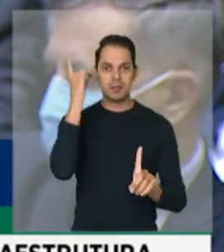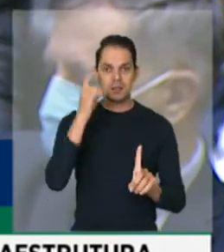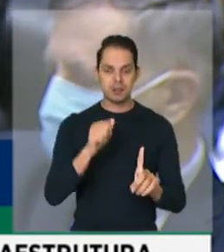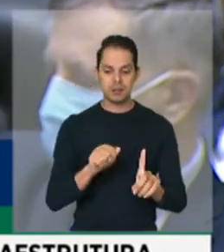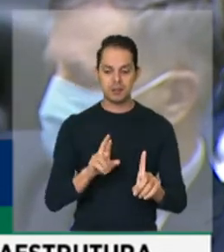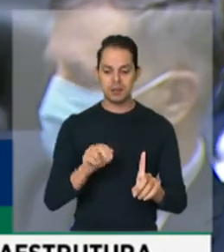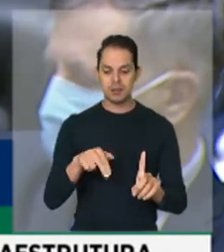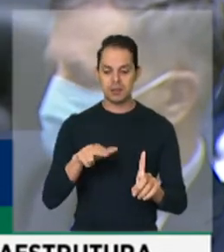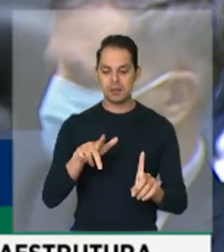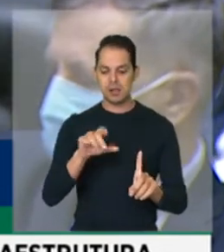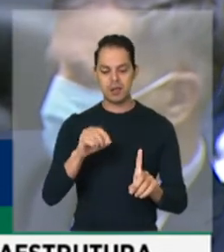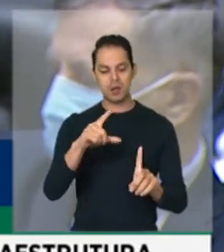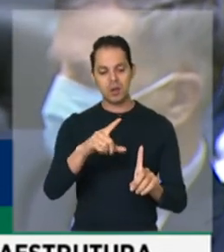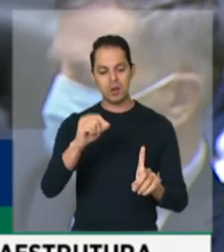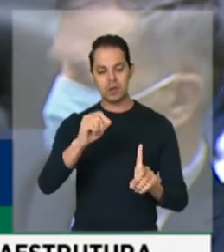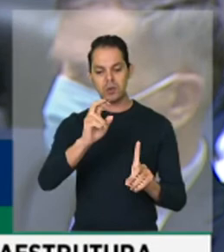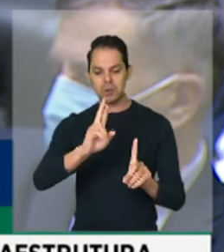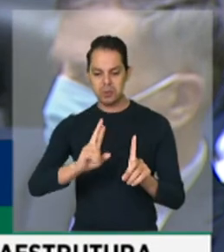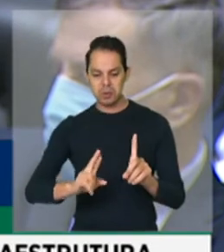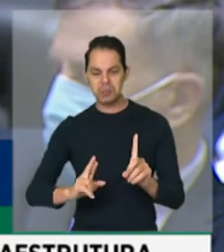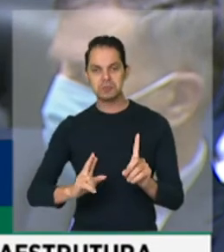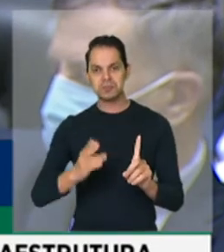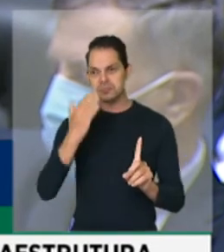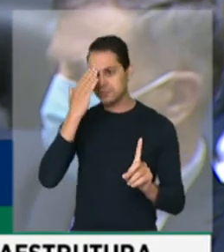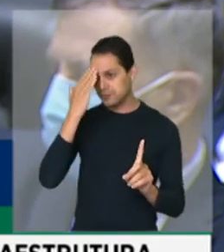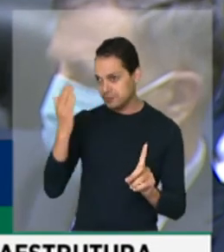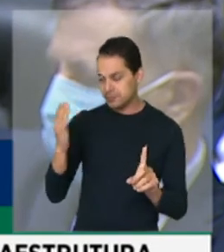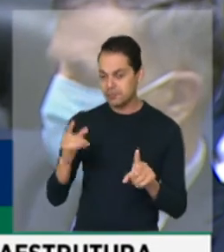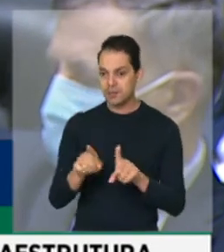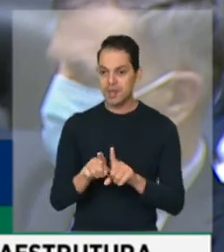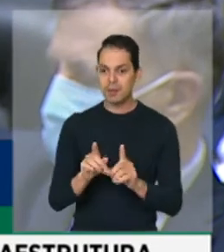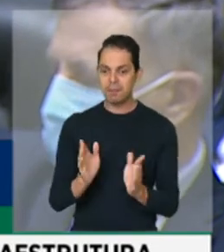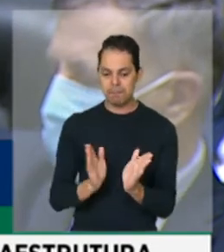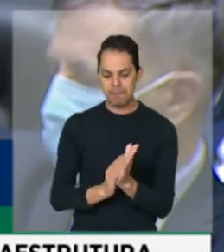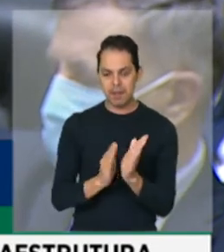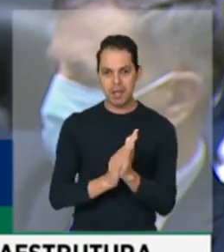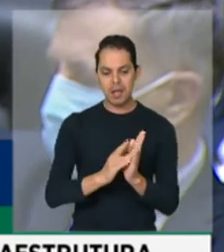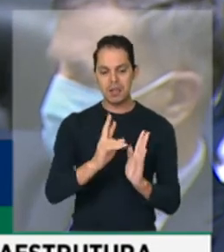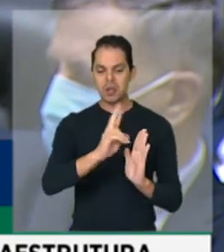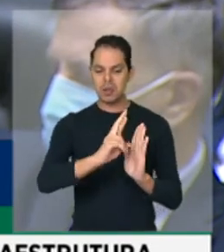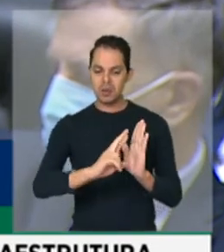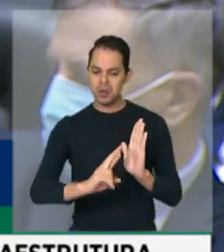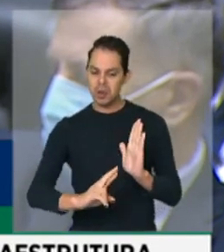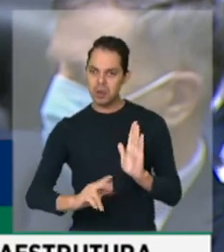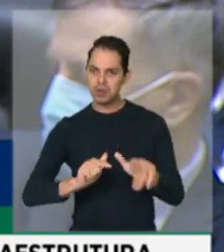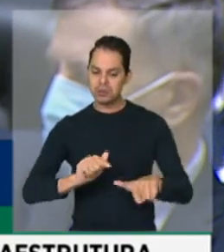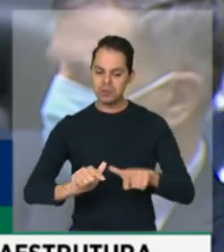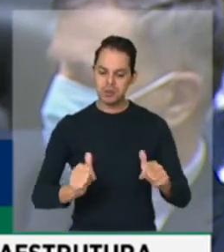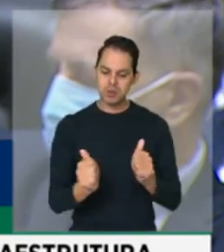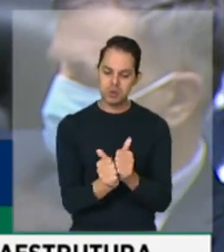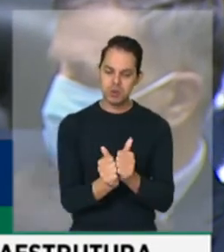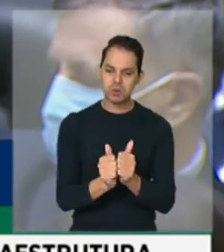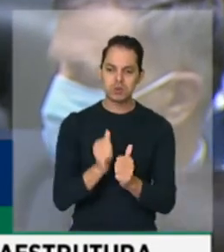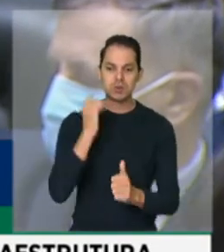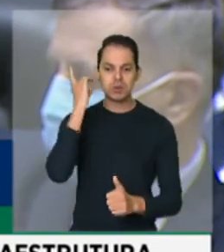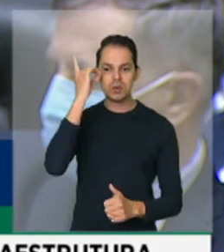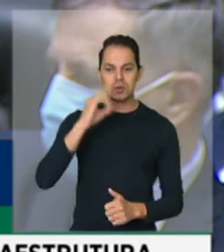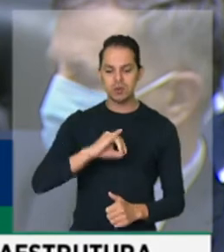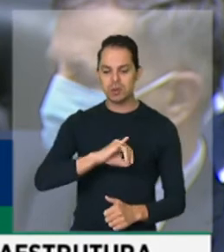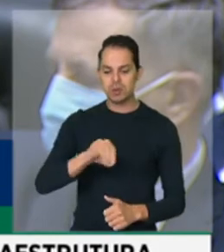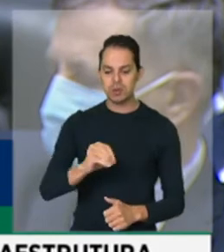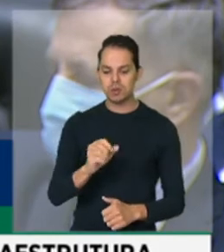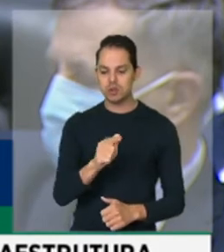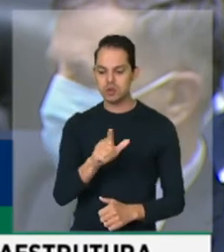como relator, parabenizando já o seu relatório, o seu trabalho, junto com o deputado João Maia, que é o autor